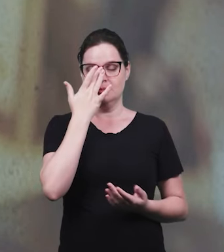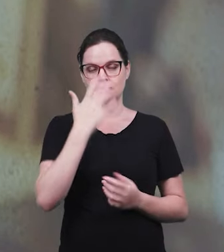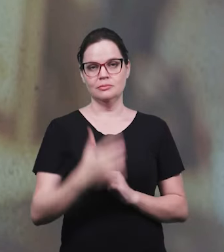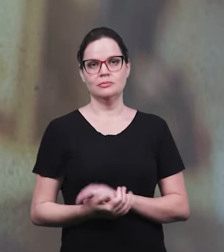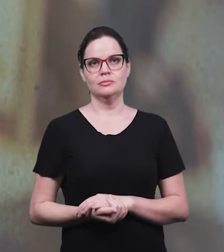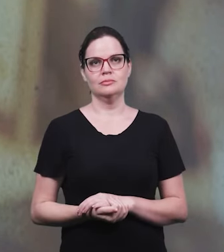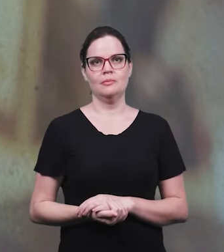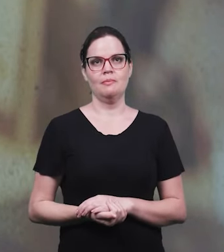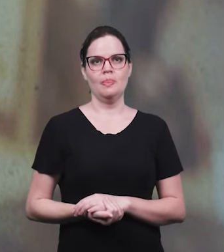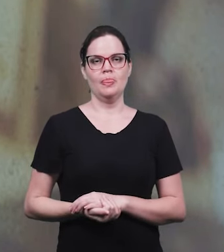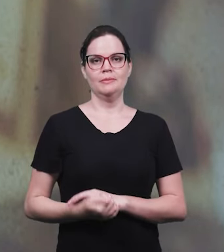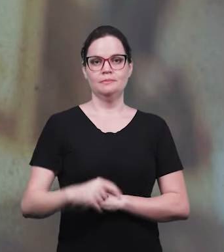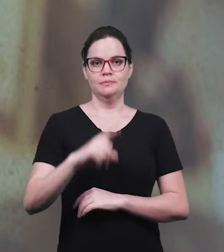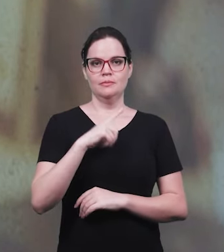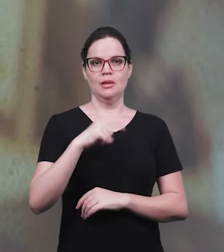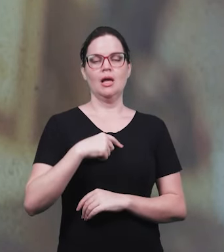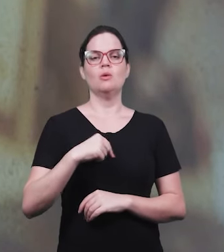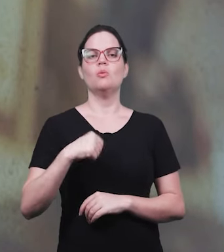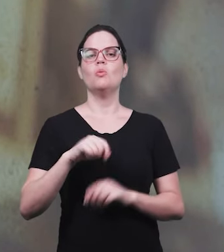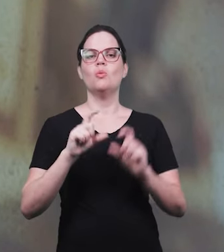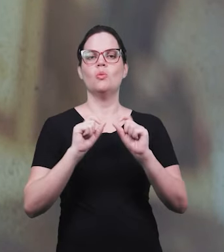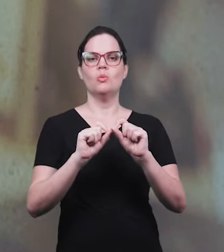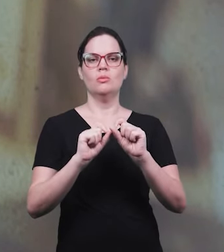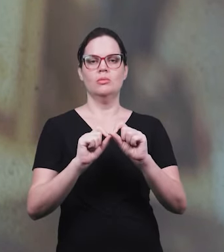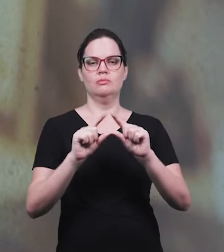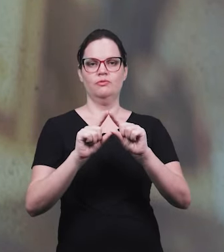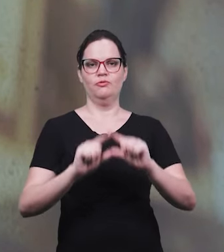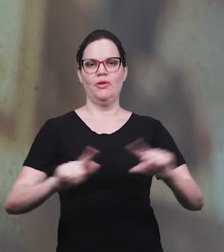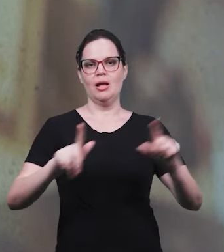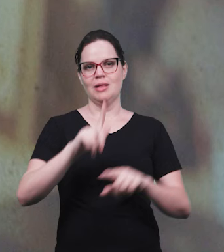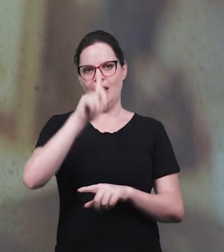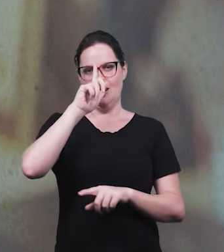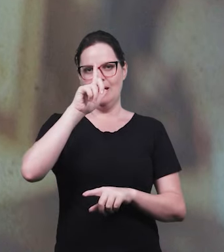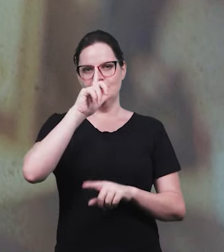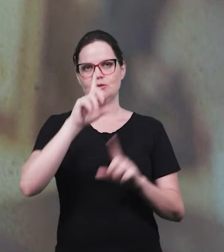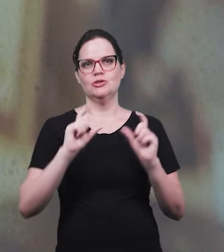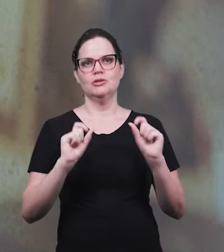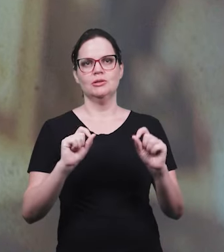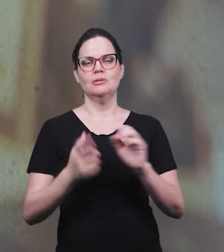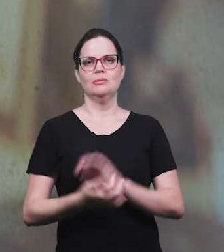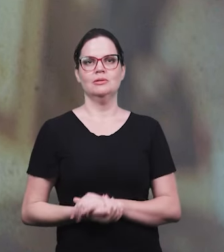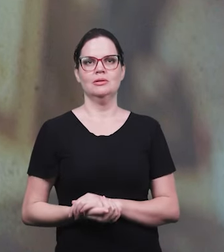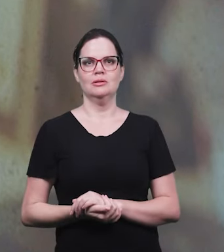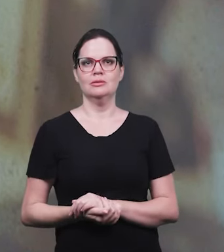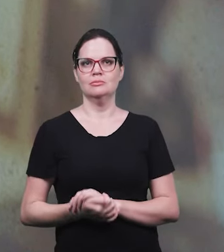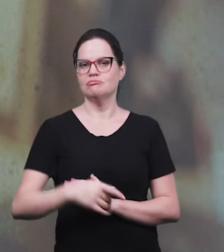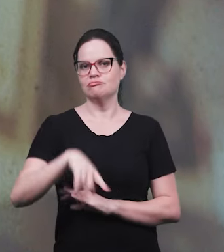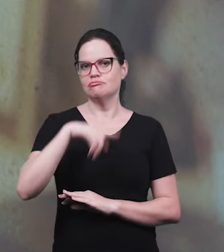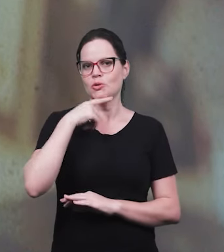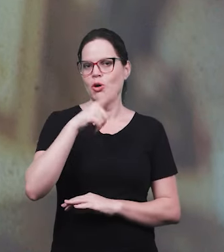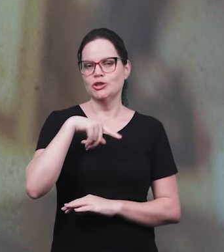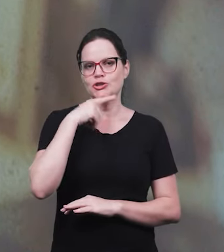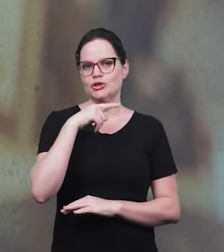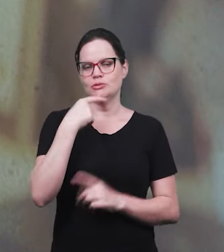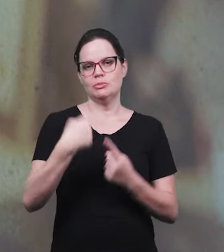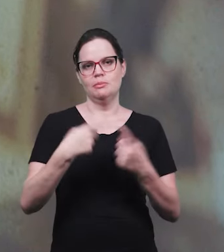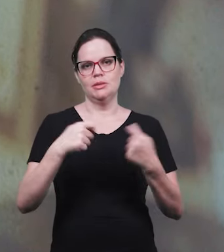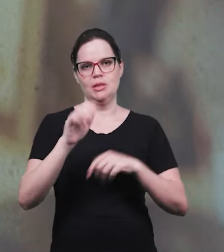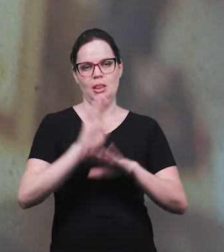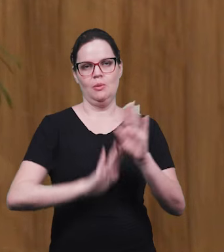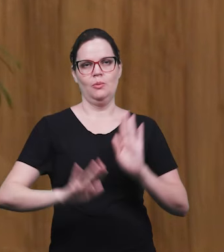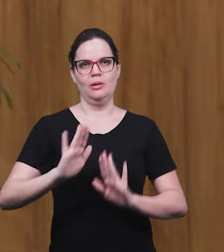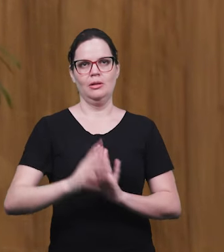jurídico em latim, mas a tradução dele é que o direito não socorre os que dormem. Os que dormem, exatamente. Então esse é um grande cuidado que nós